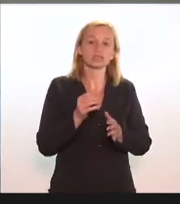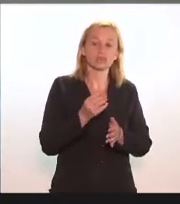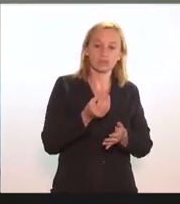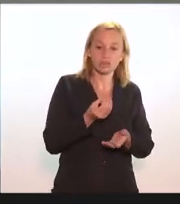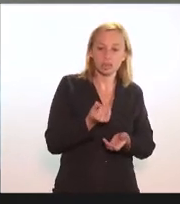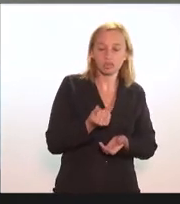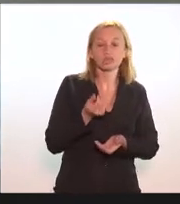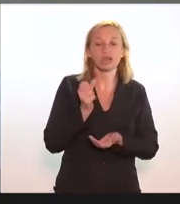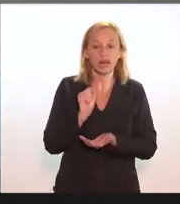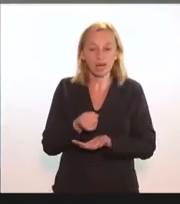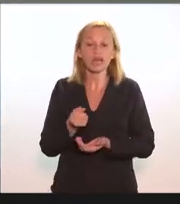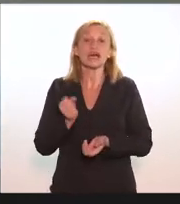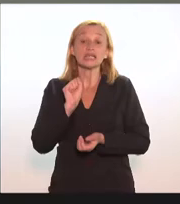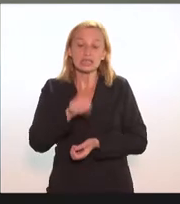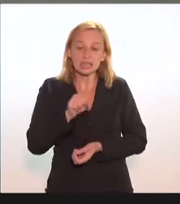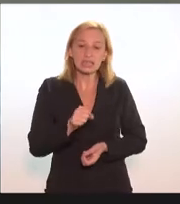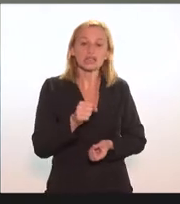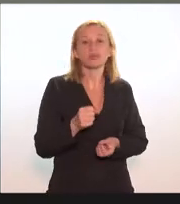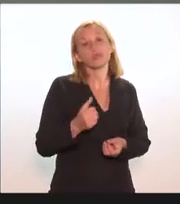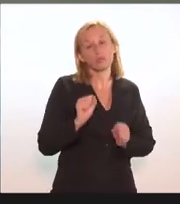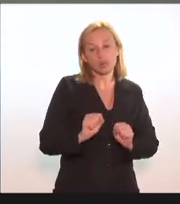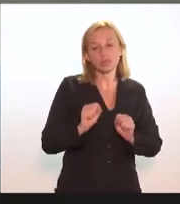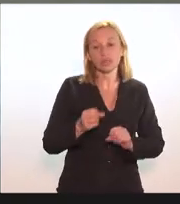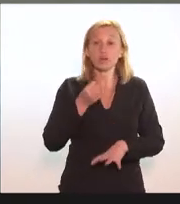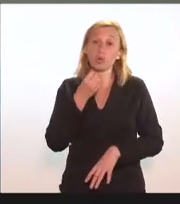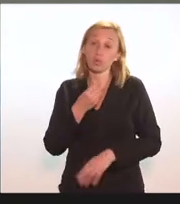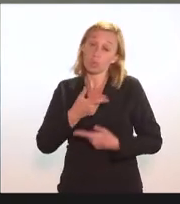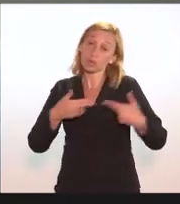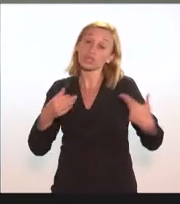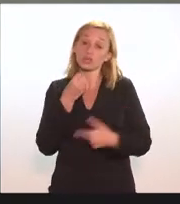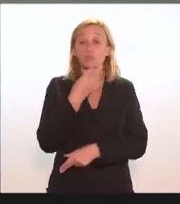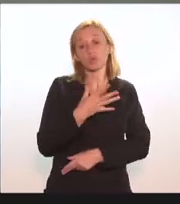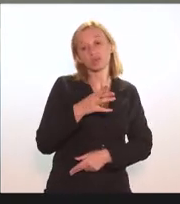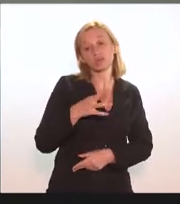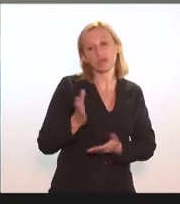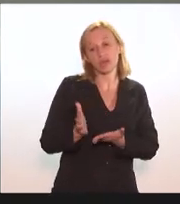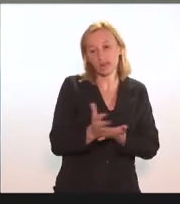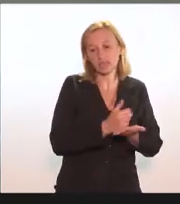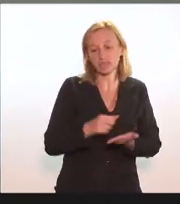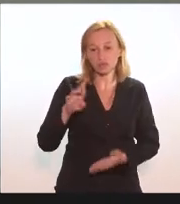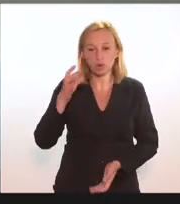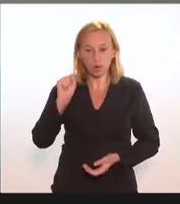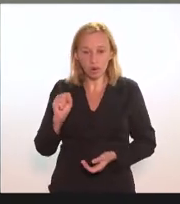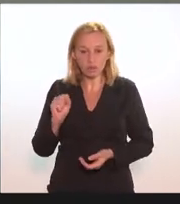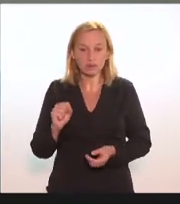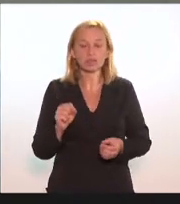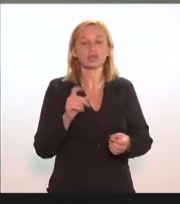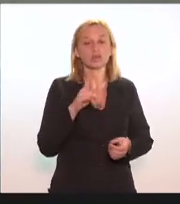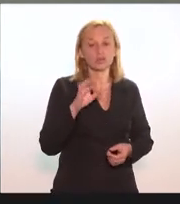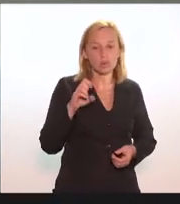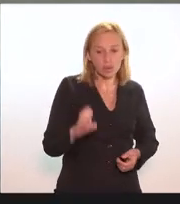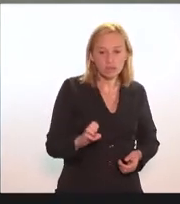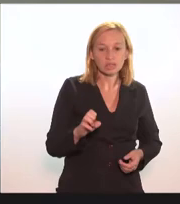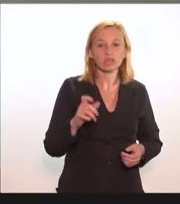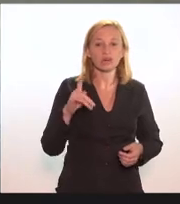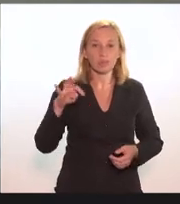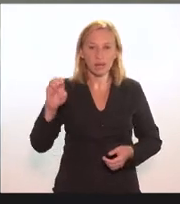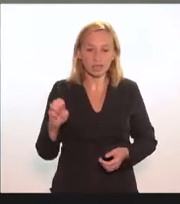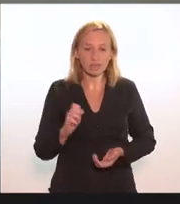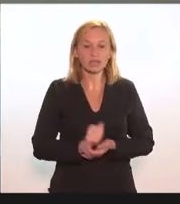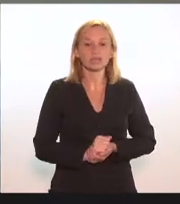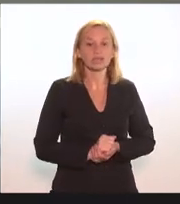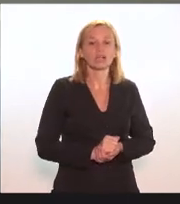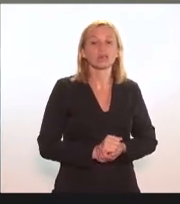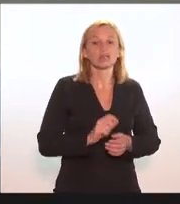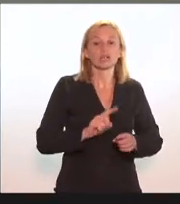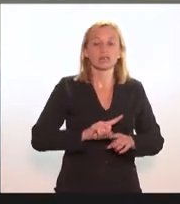sim, talvez a gente tenha surpresas positivas na arrecadação de royalties, por conta do câmbio, por conta do Brent em alta. As